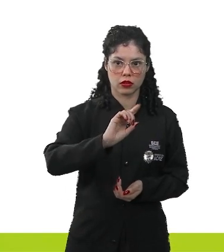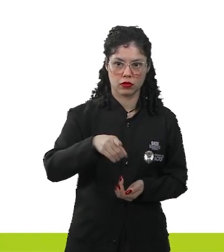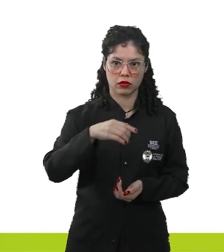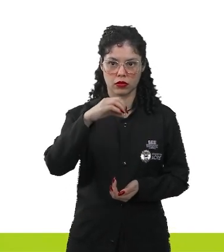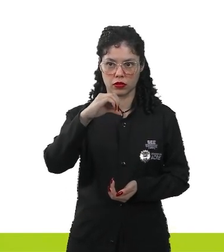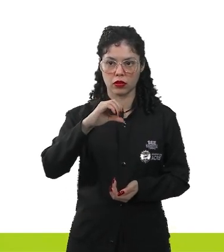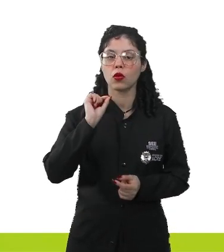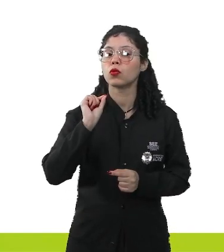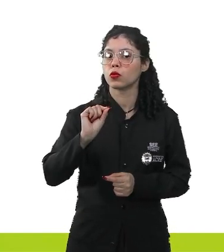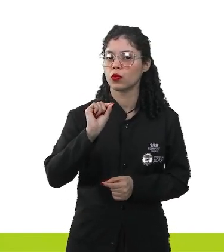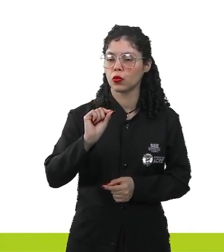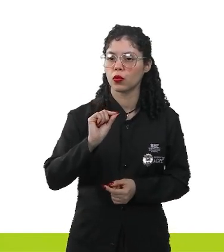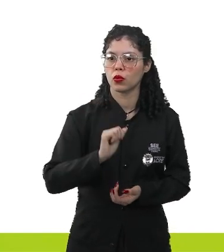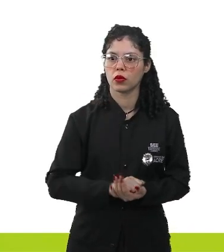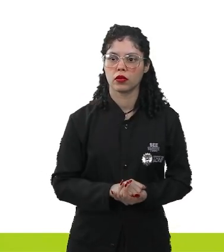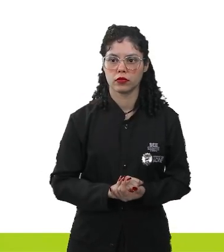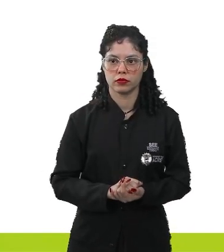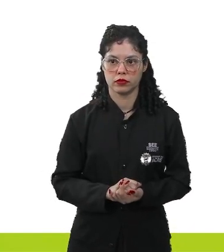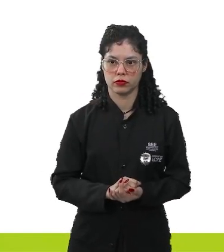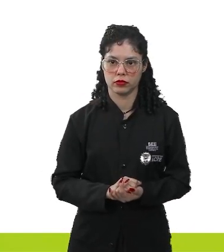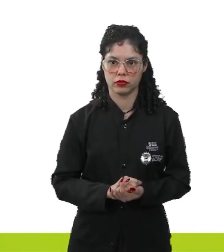0,9 o quê?